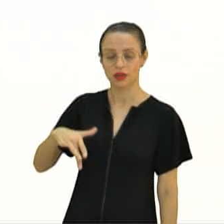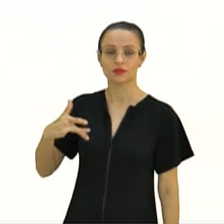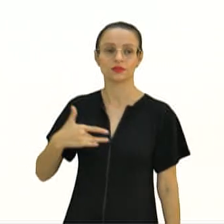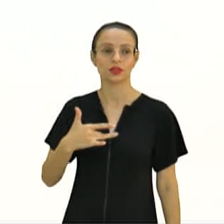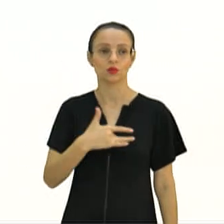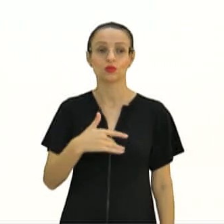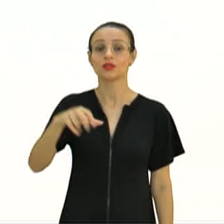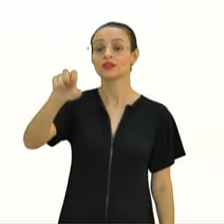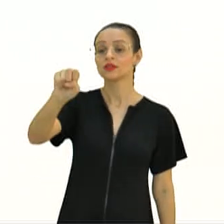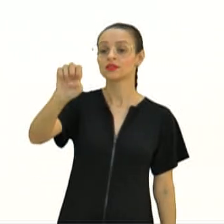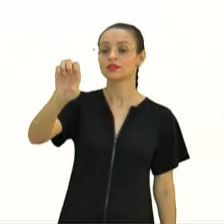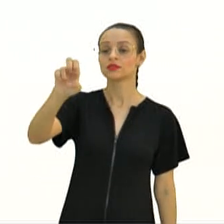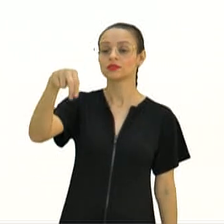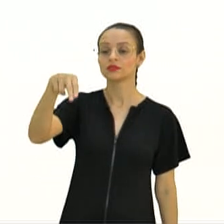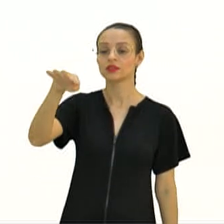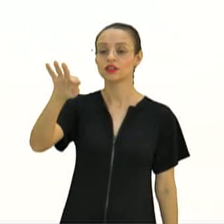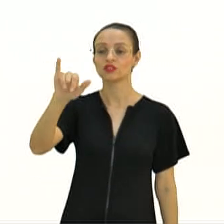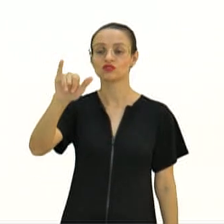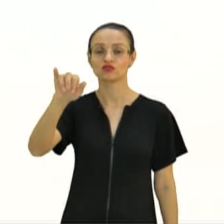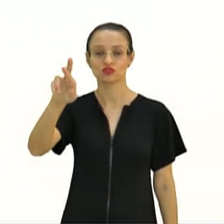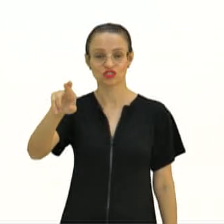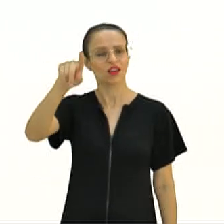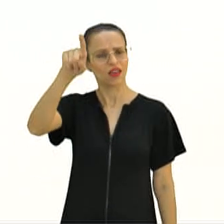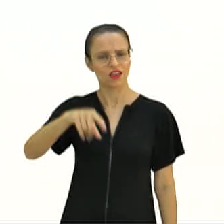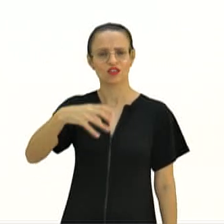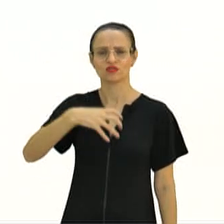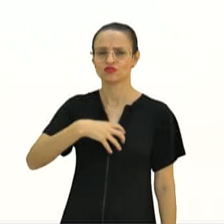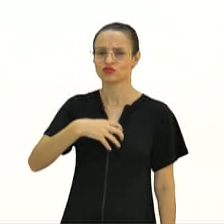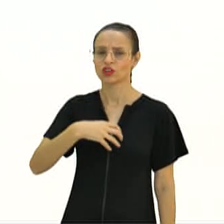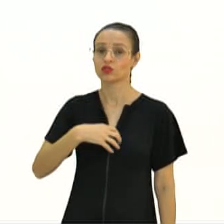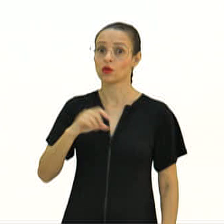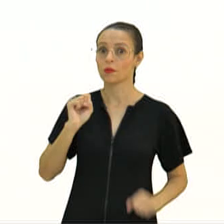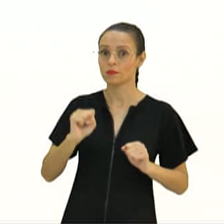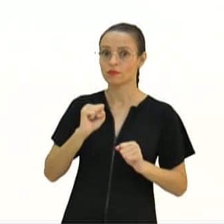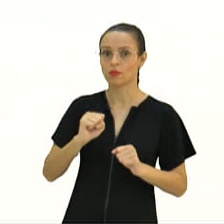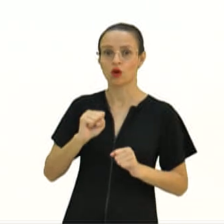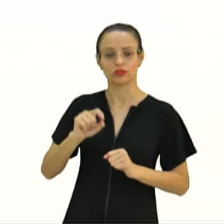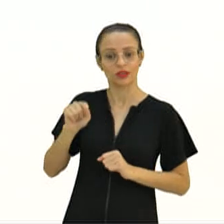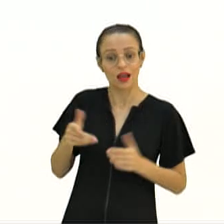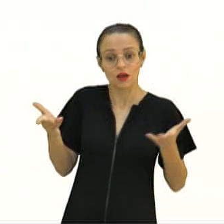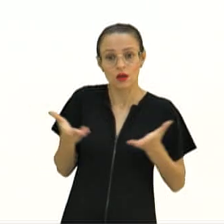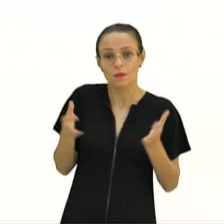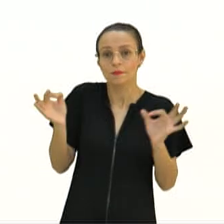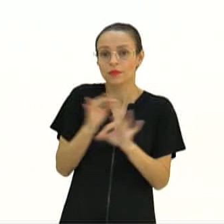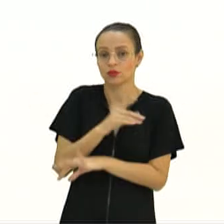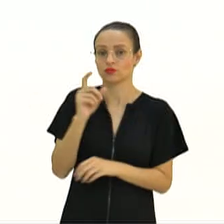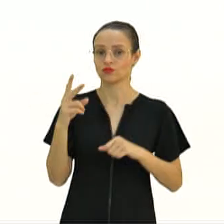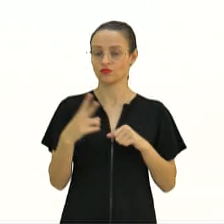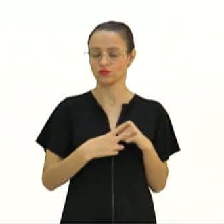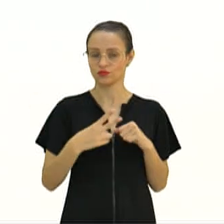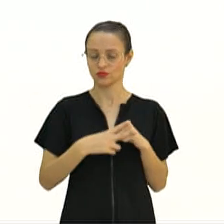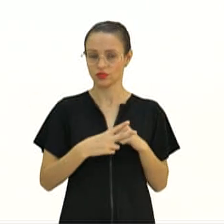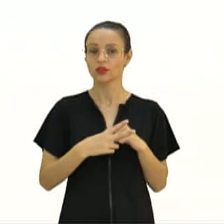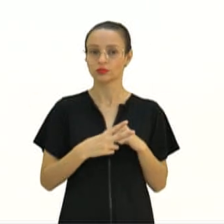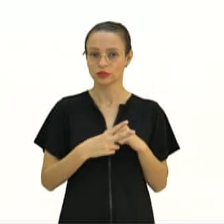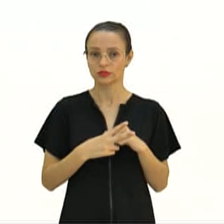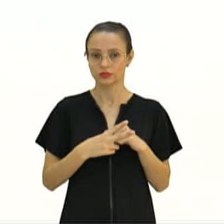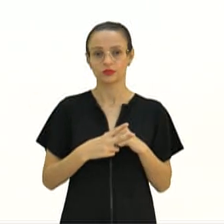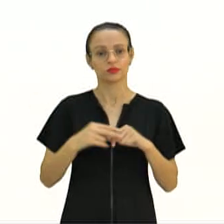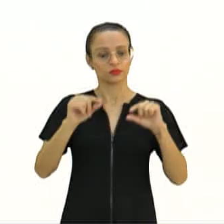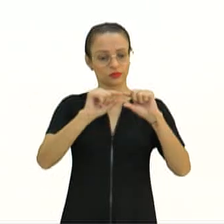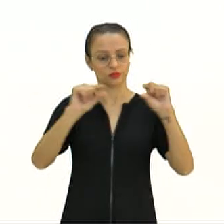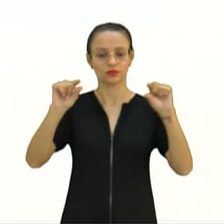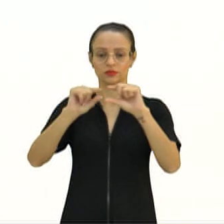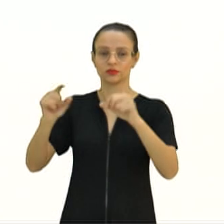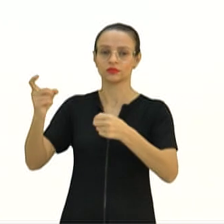na forma nominal, no infinitivo. Pode ser gerúndio ou particípio ainda, na questão da subordinada